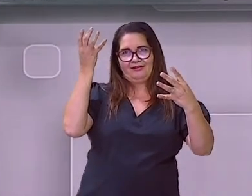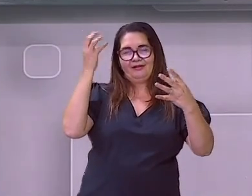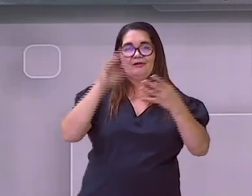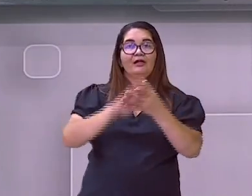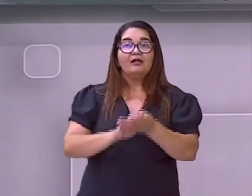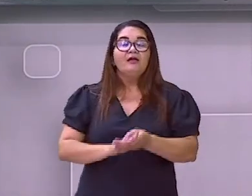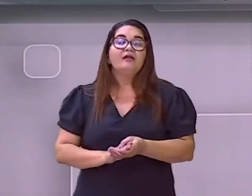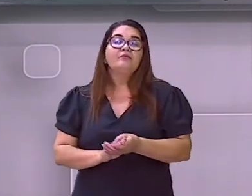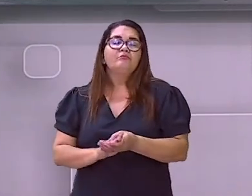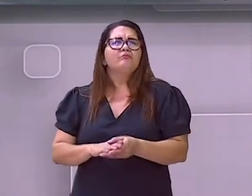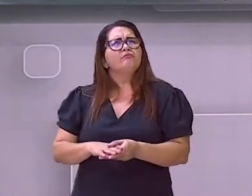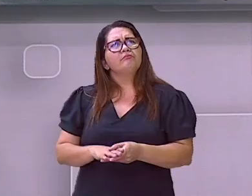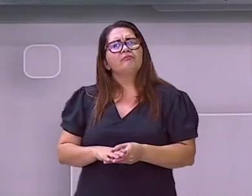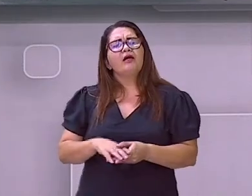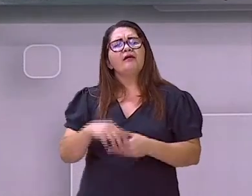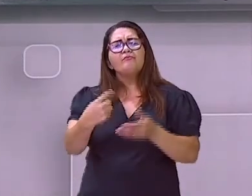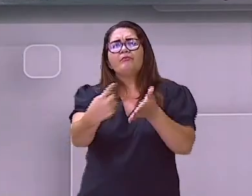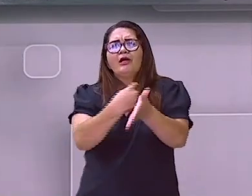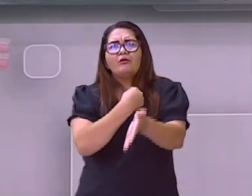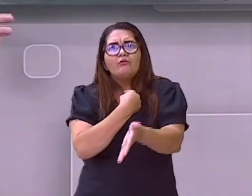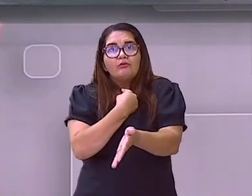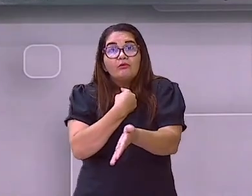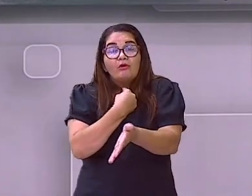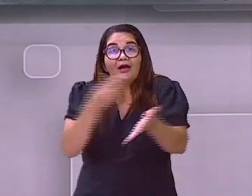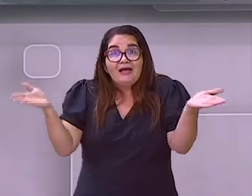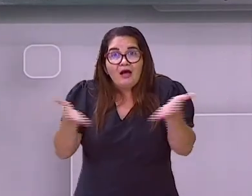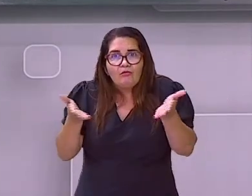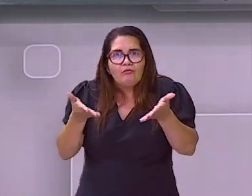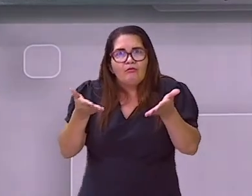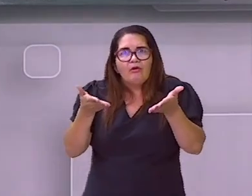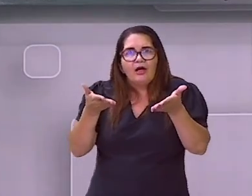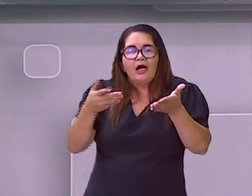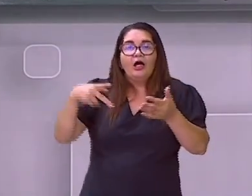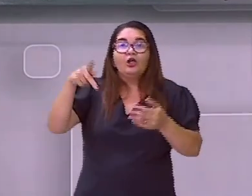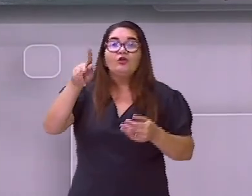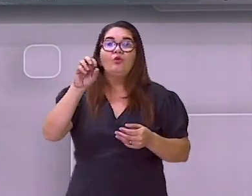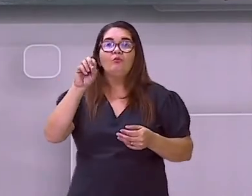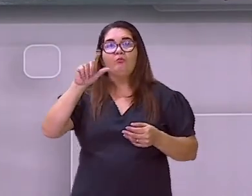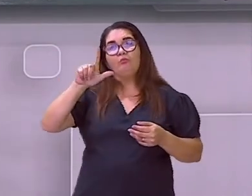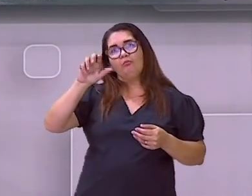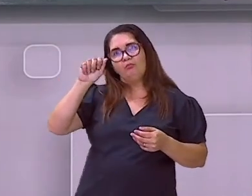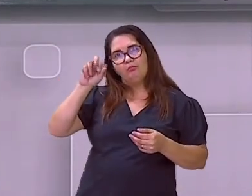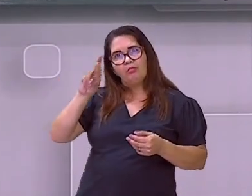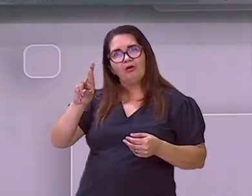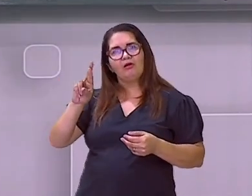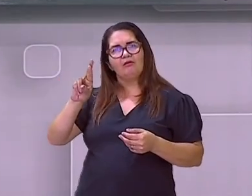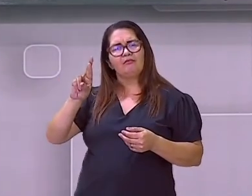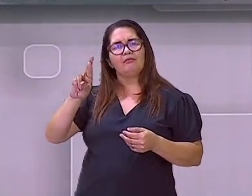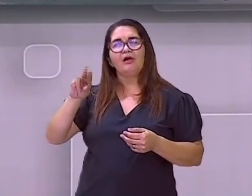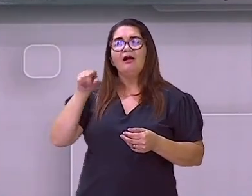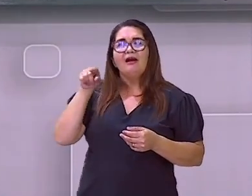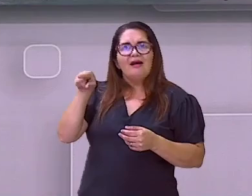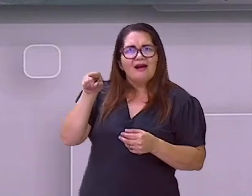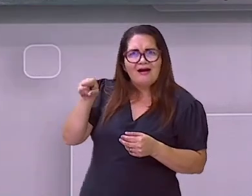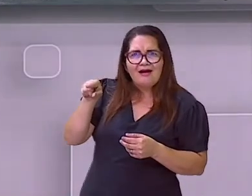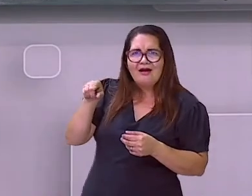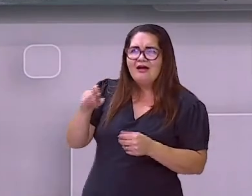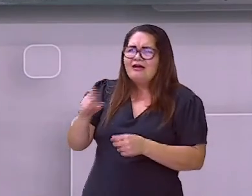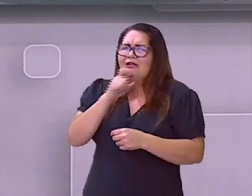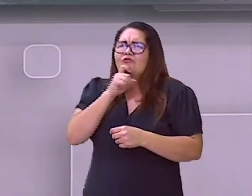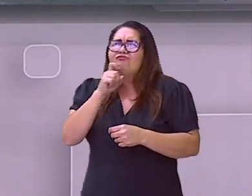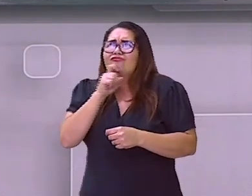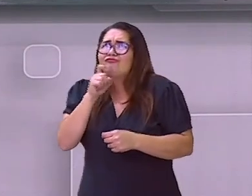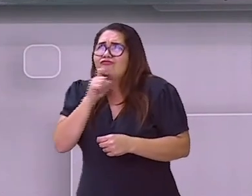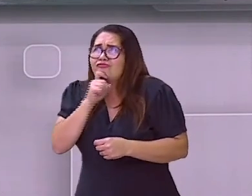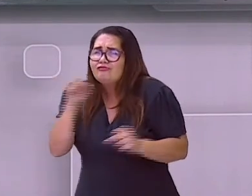polar, Eliane? É frio, frio demais, que algumas